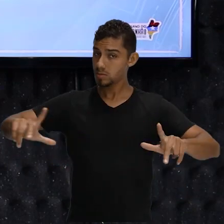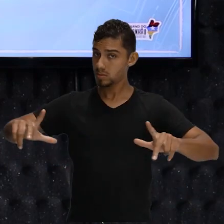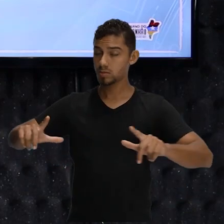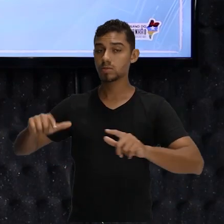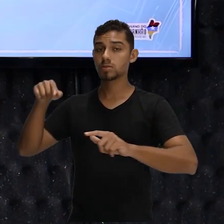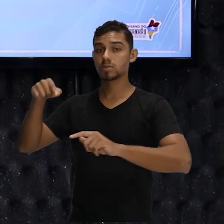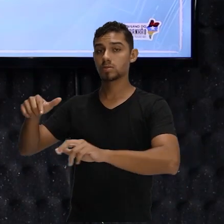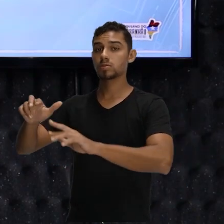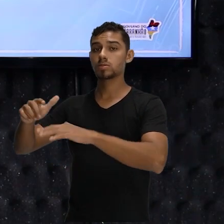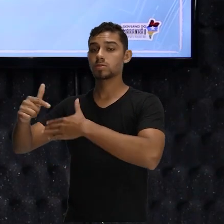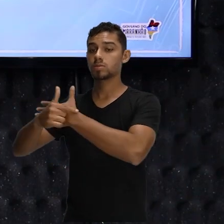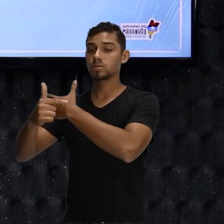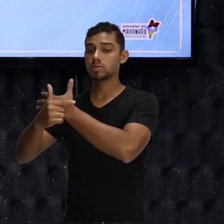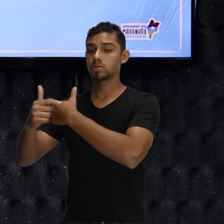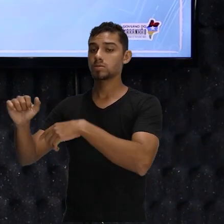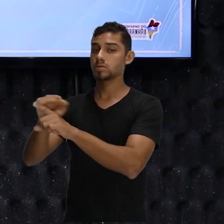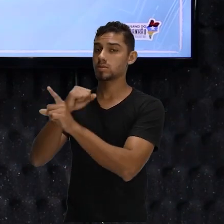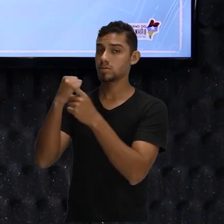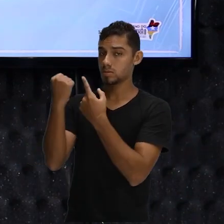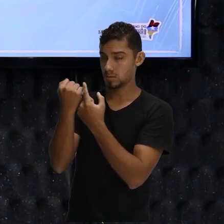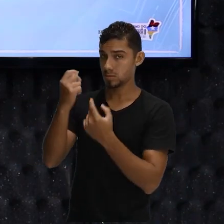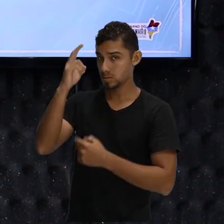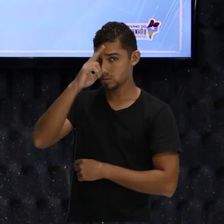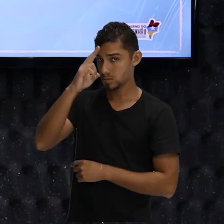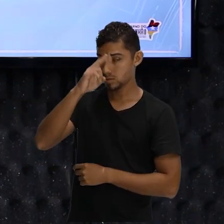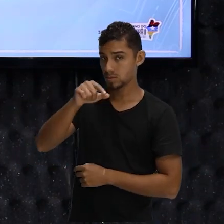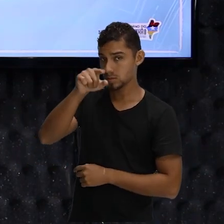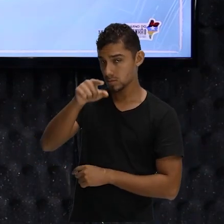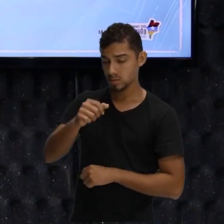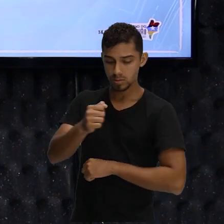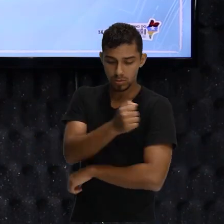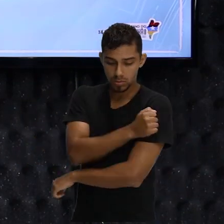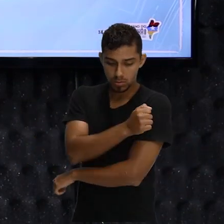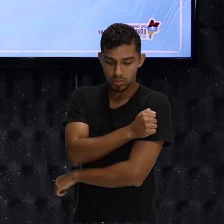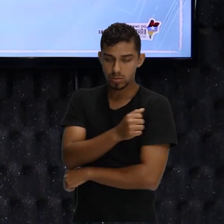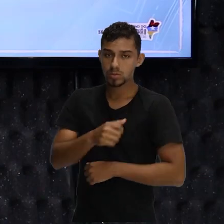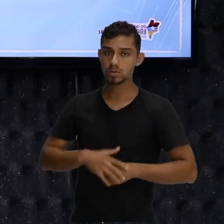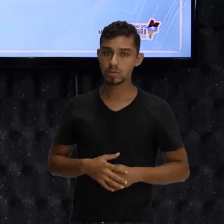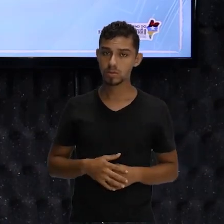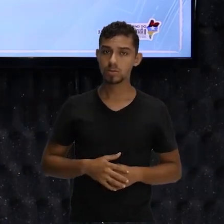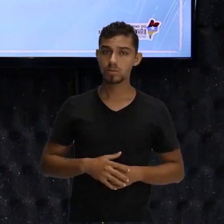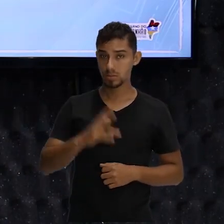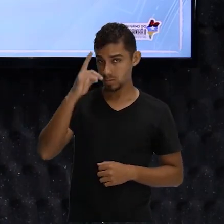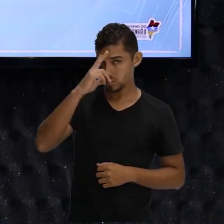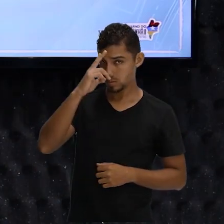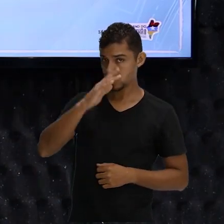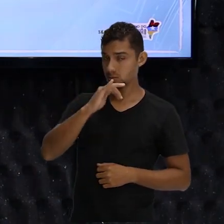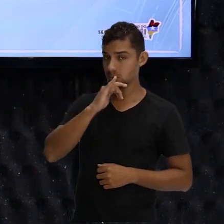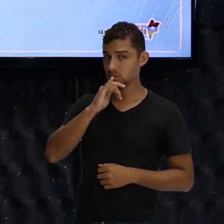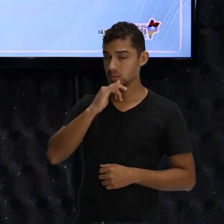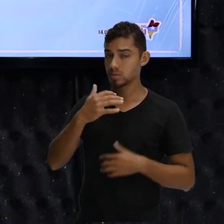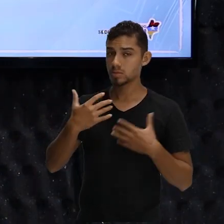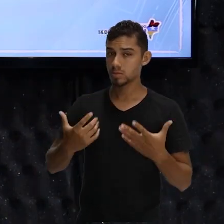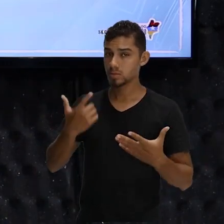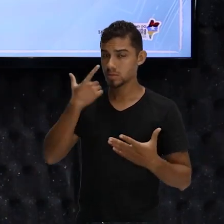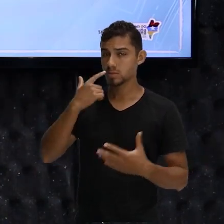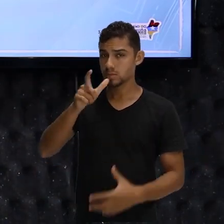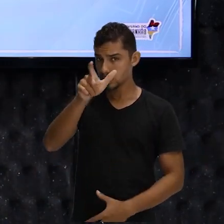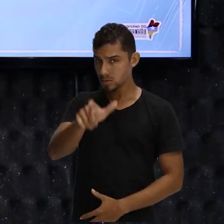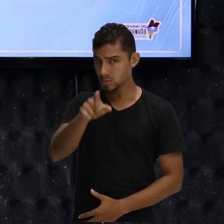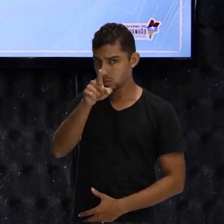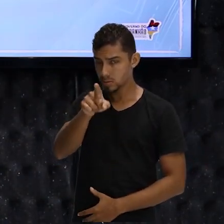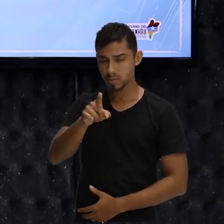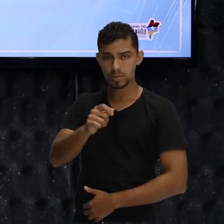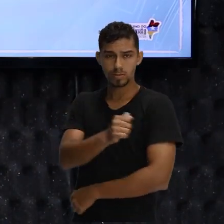sociais. Lembra que eu falei ainda há pouco do estudante, do teu status de estudante? Pois então, nesse status de ser